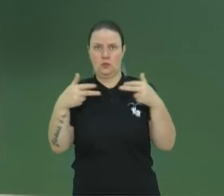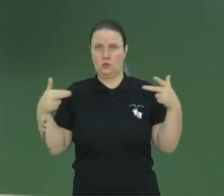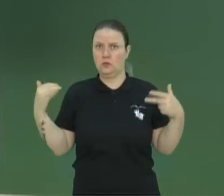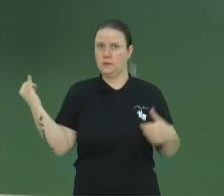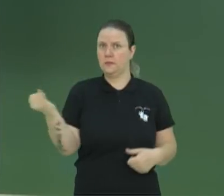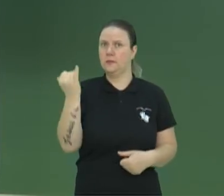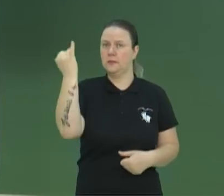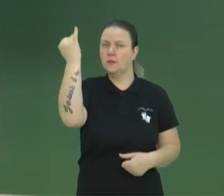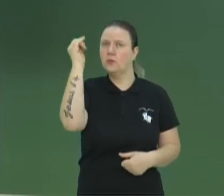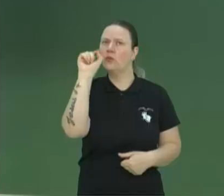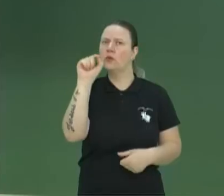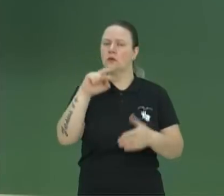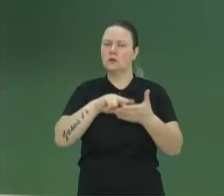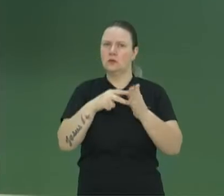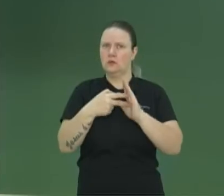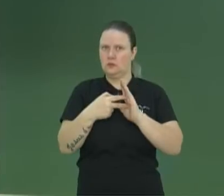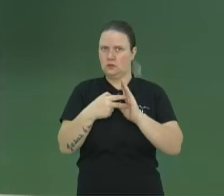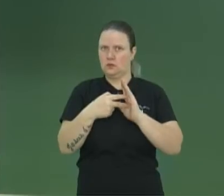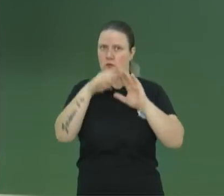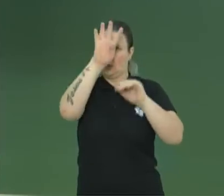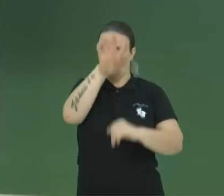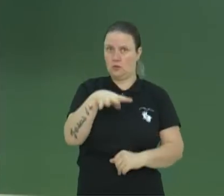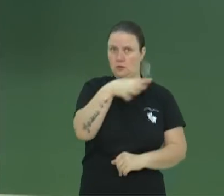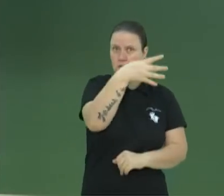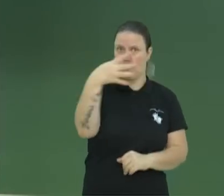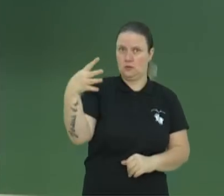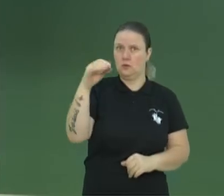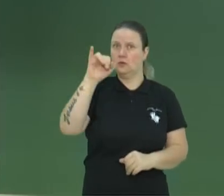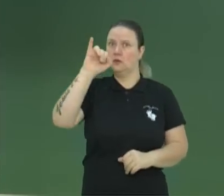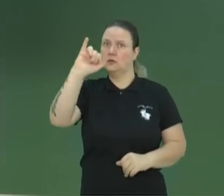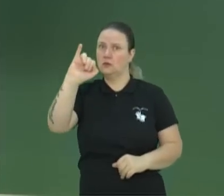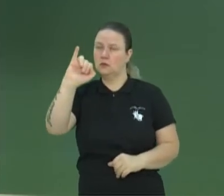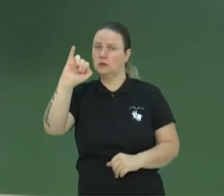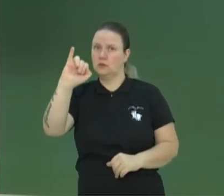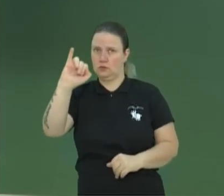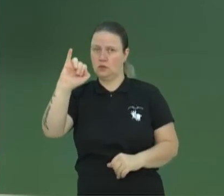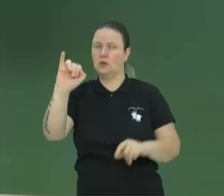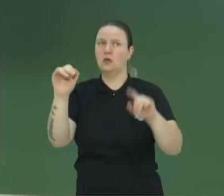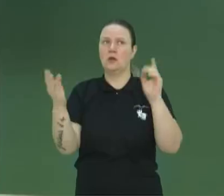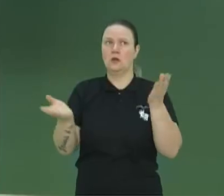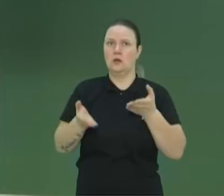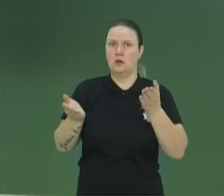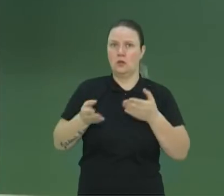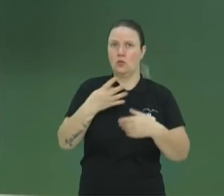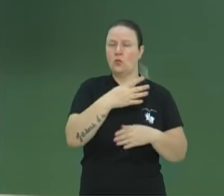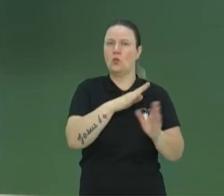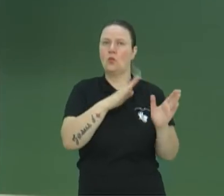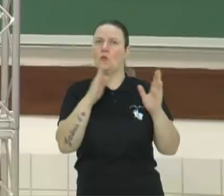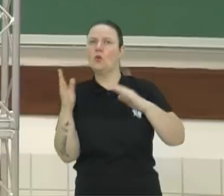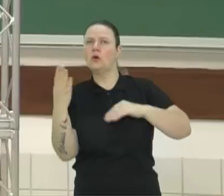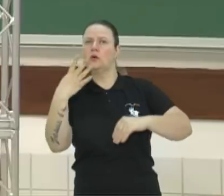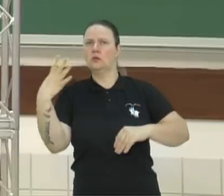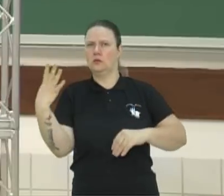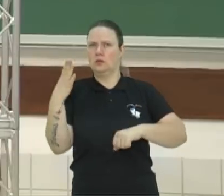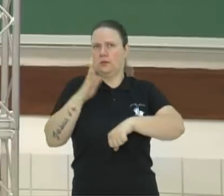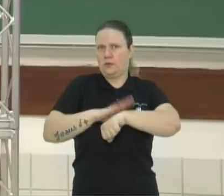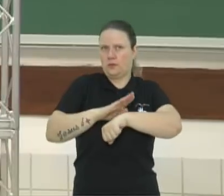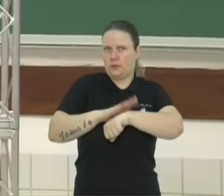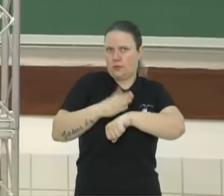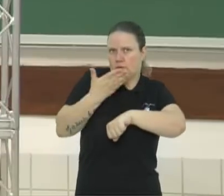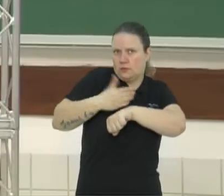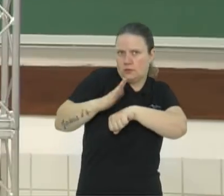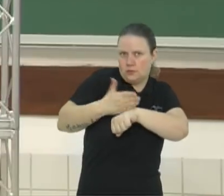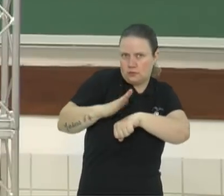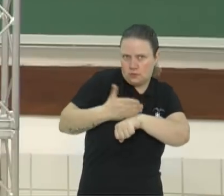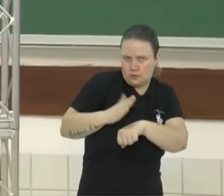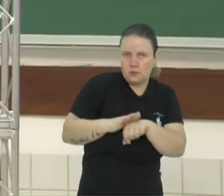que é uma matriz de identidade e o que é o elemento nulo que eu acabei de comentar, né? E ela é de ordem 4, tudo bem? Então, eu vou dar um tempinho novamente para